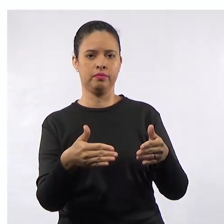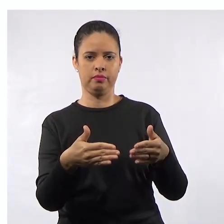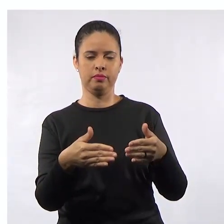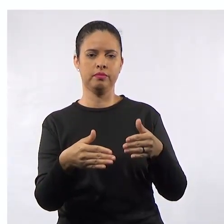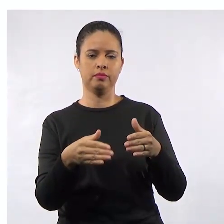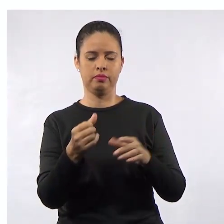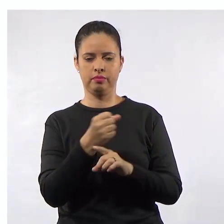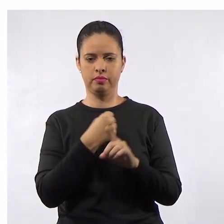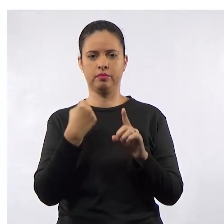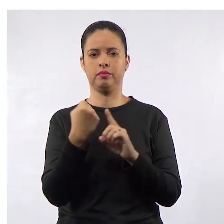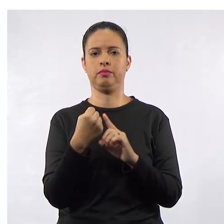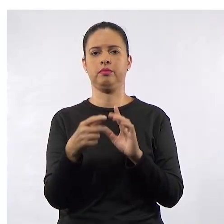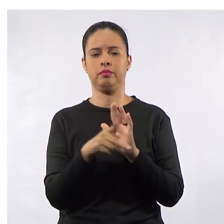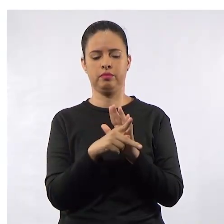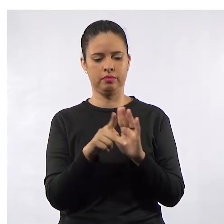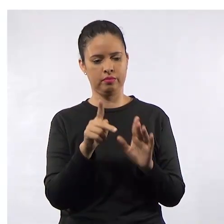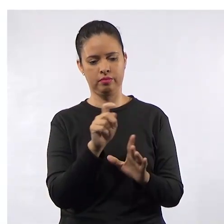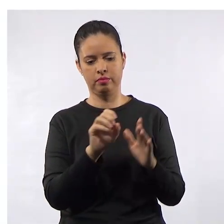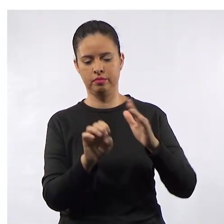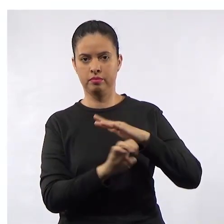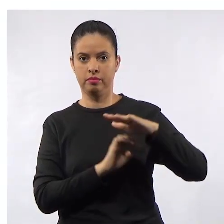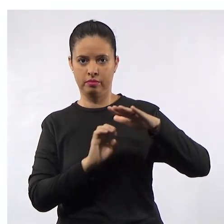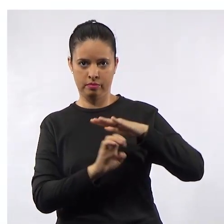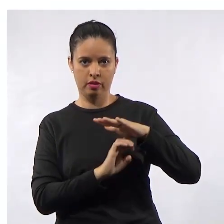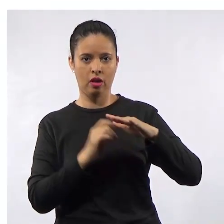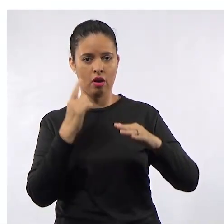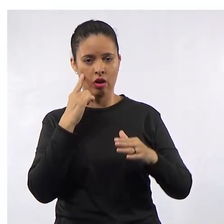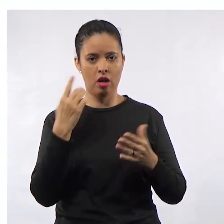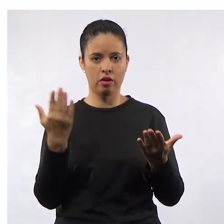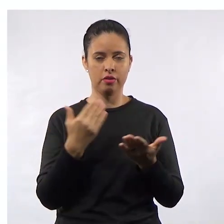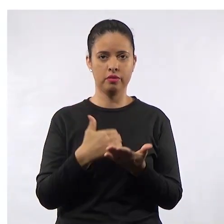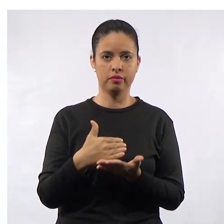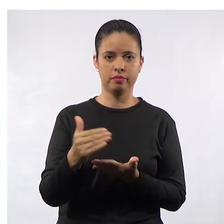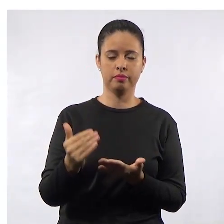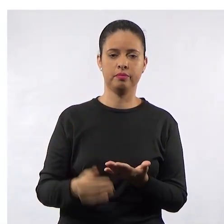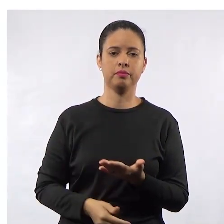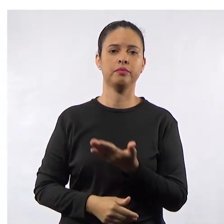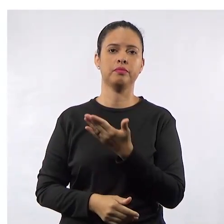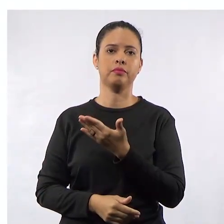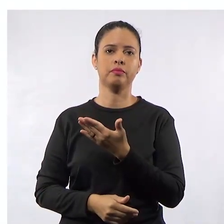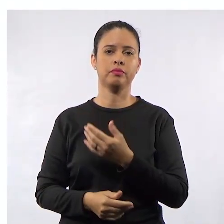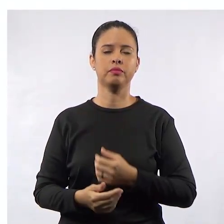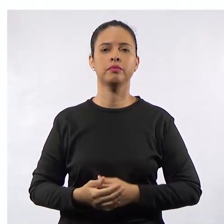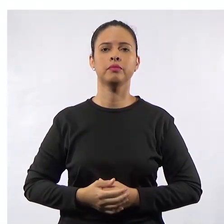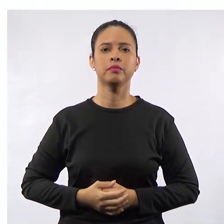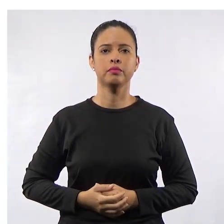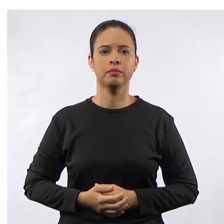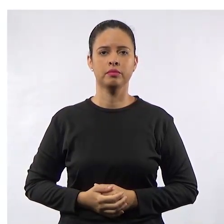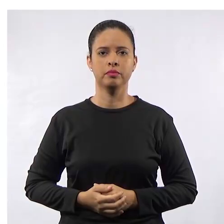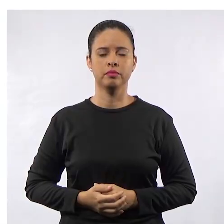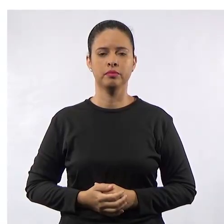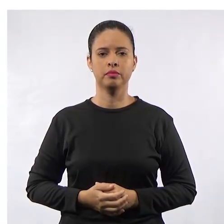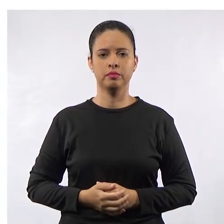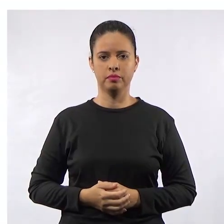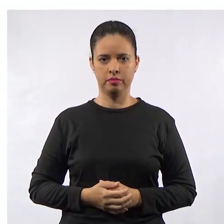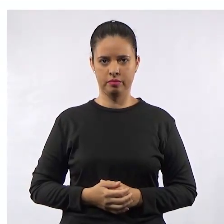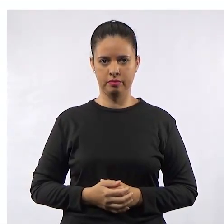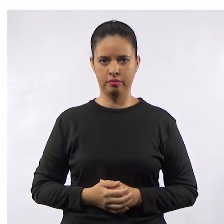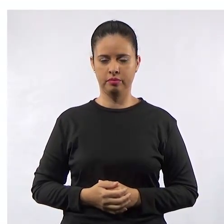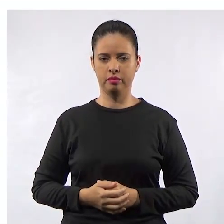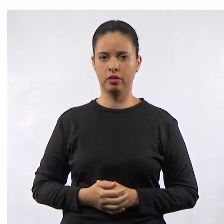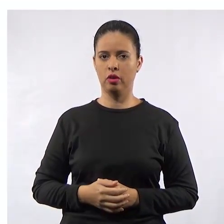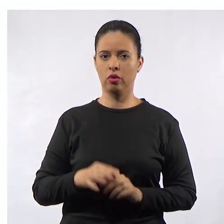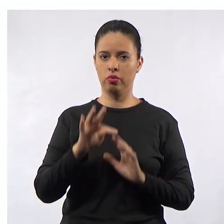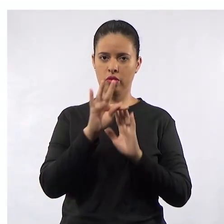empresa Tá mas sem muitas delongas vamos Logos aqui vamos logo aqui começar comentando sobre este